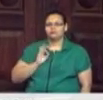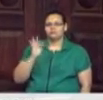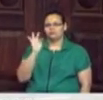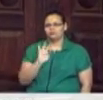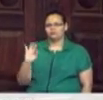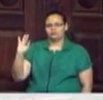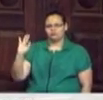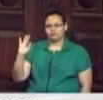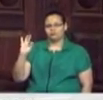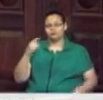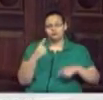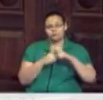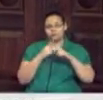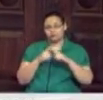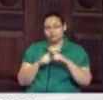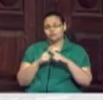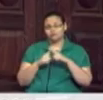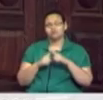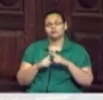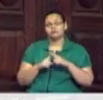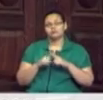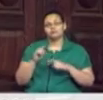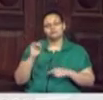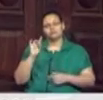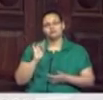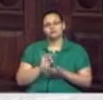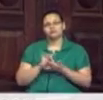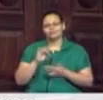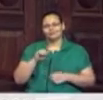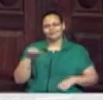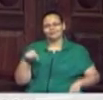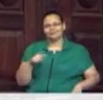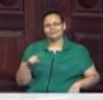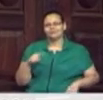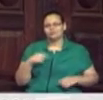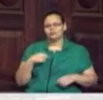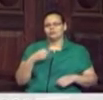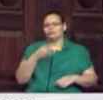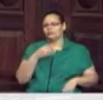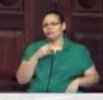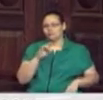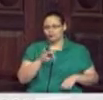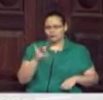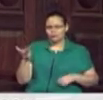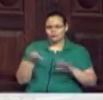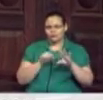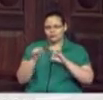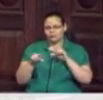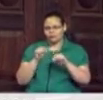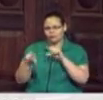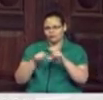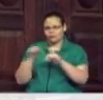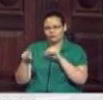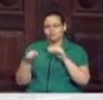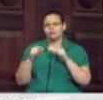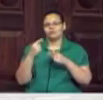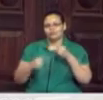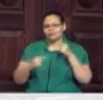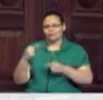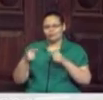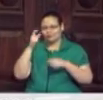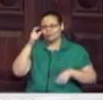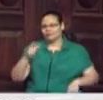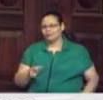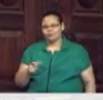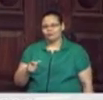desvende. Porque é evidente que o que move essas opções políticas não é o interesse público. Que o